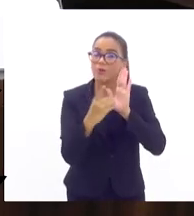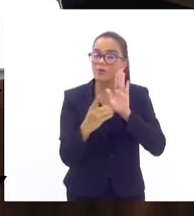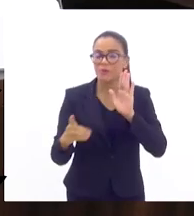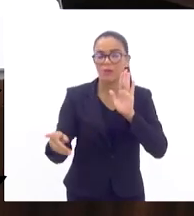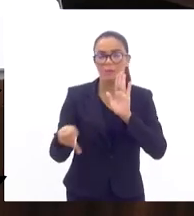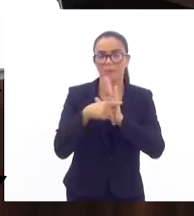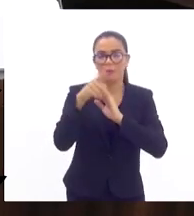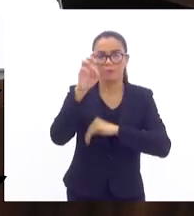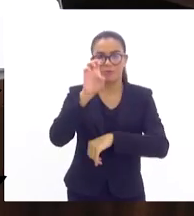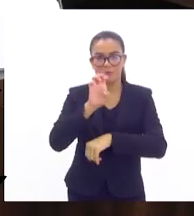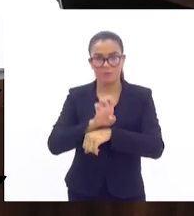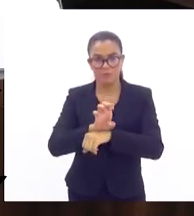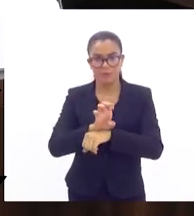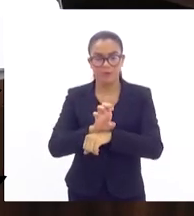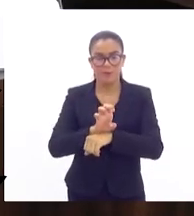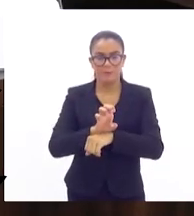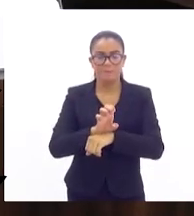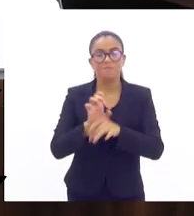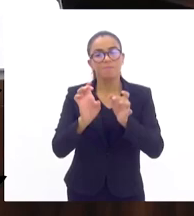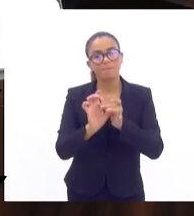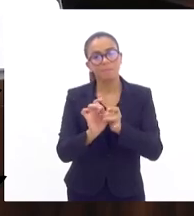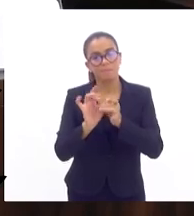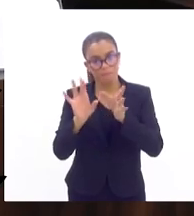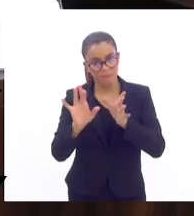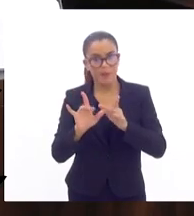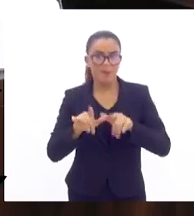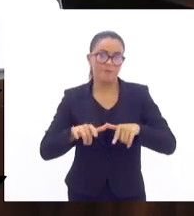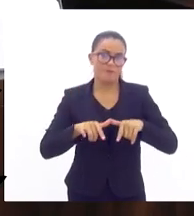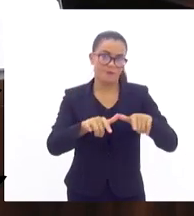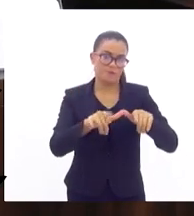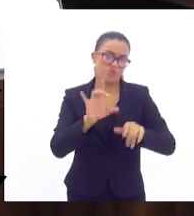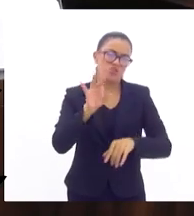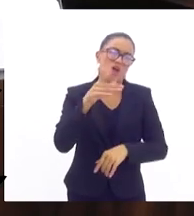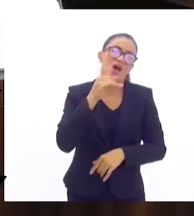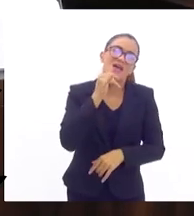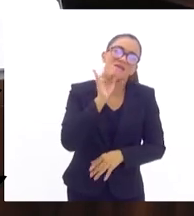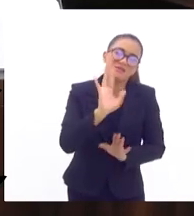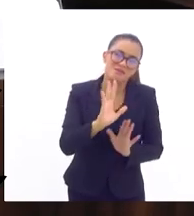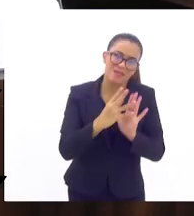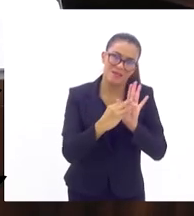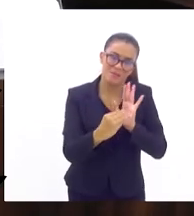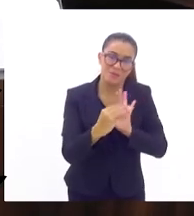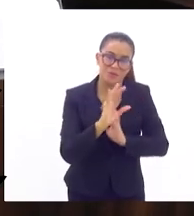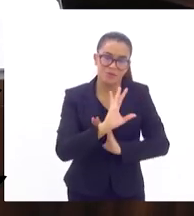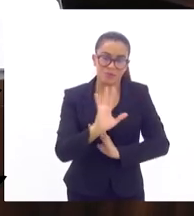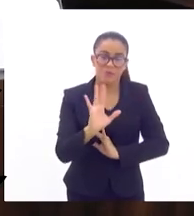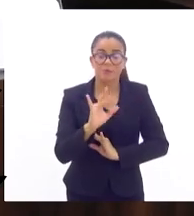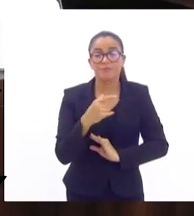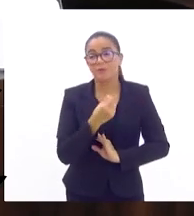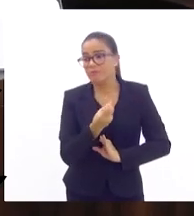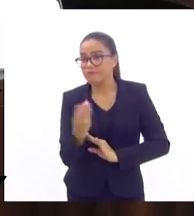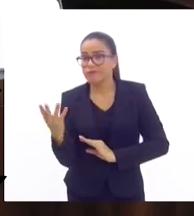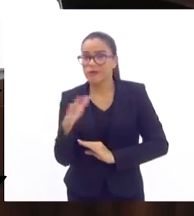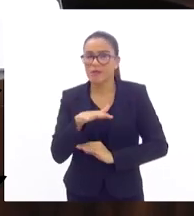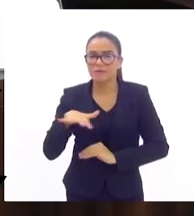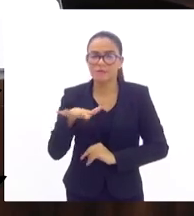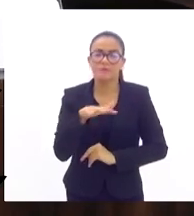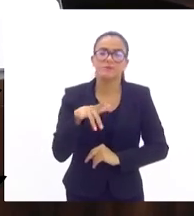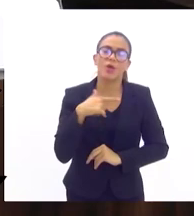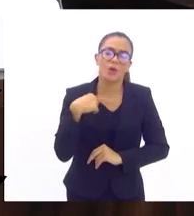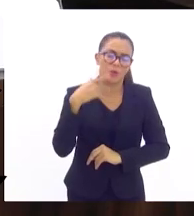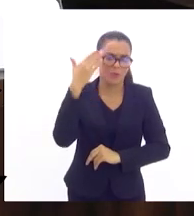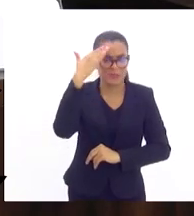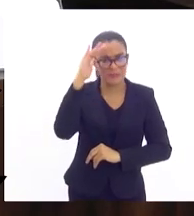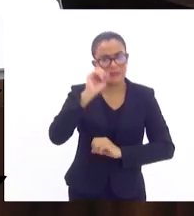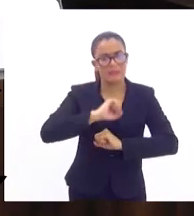estadual, né, permite que isso seja feito. Estou só citando um exemplo. Então, assim, muitas das vezes, né, eu entendo a